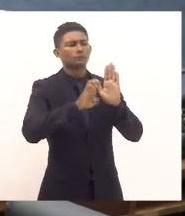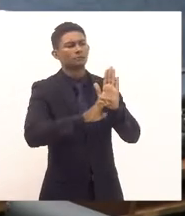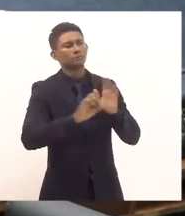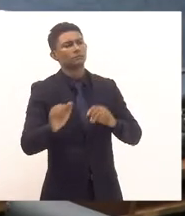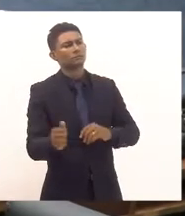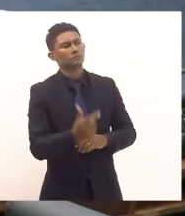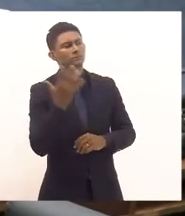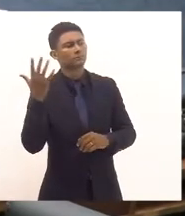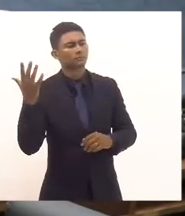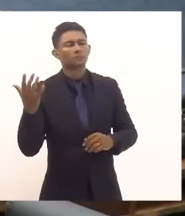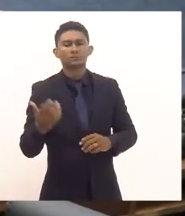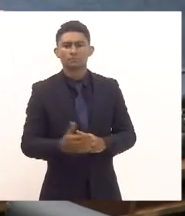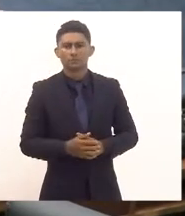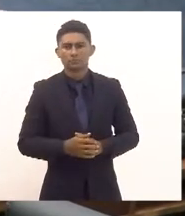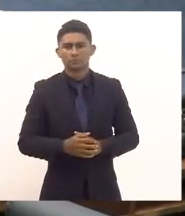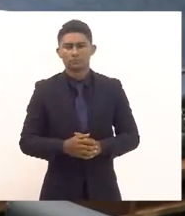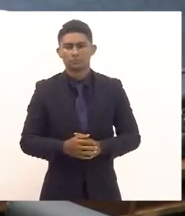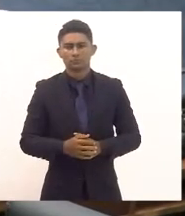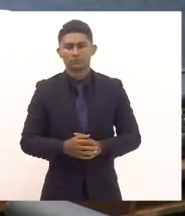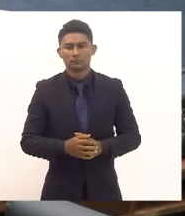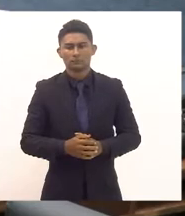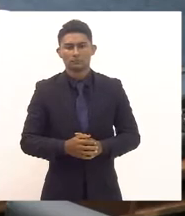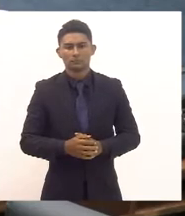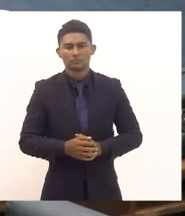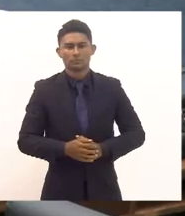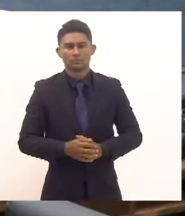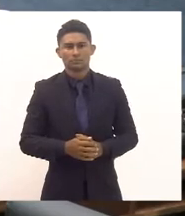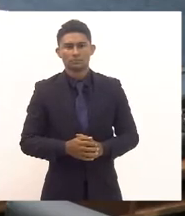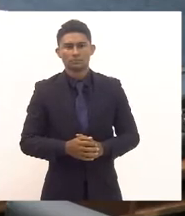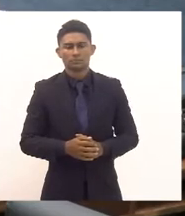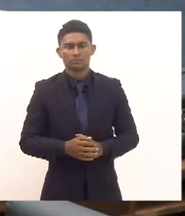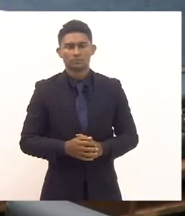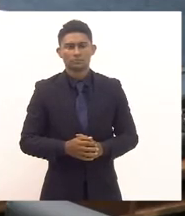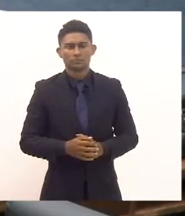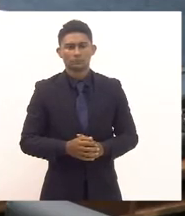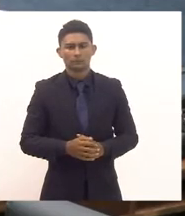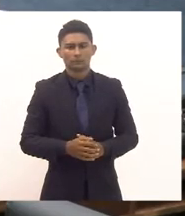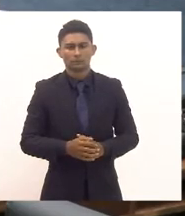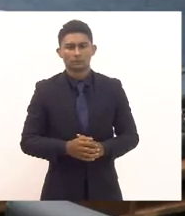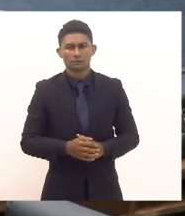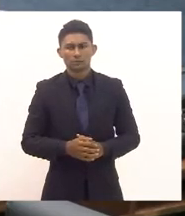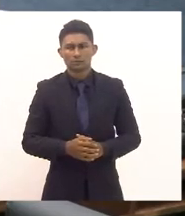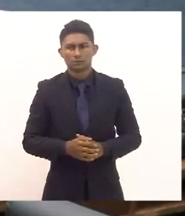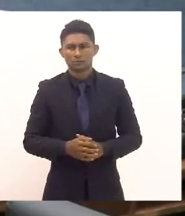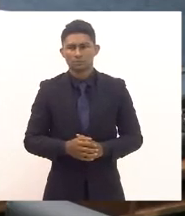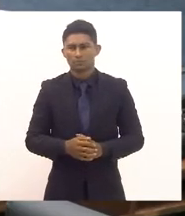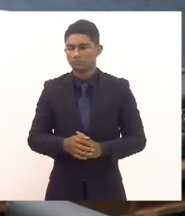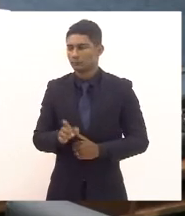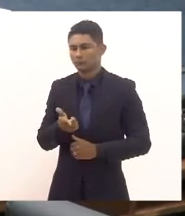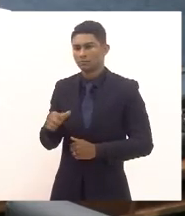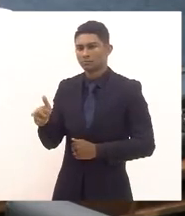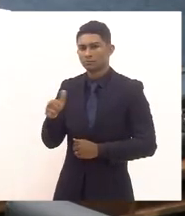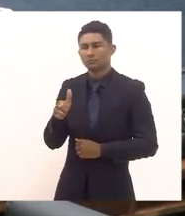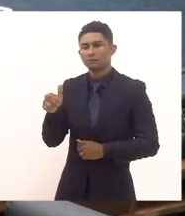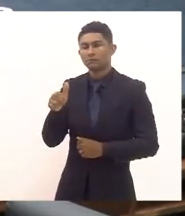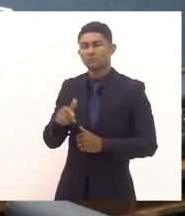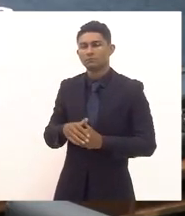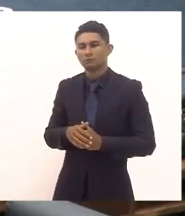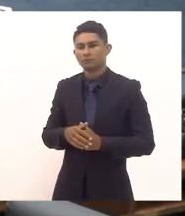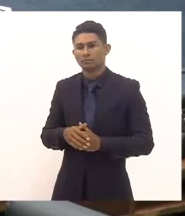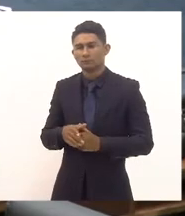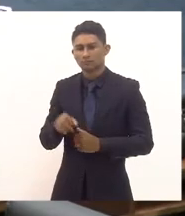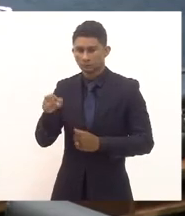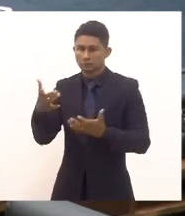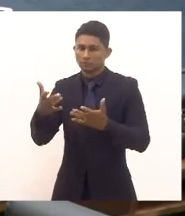preta acidente pela ordem presente quantas ou menos seu fazer falar não tem pela lados não tem pela